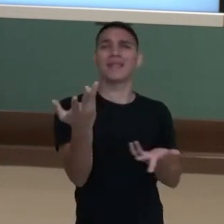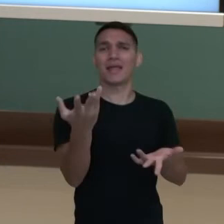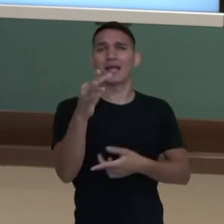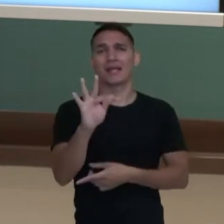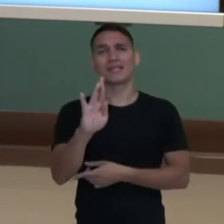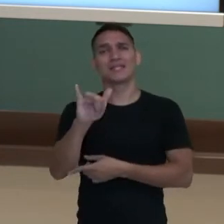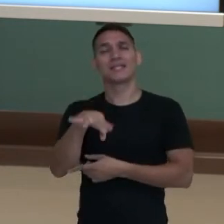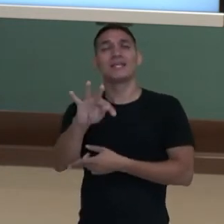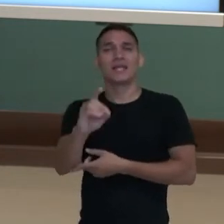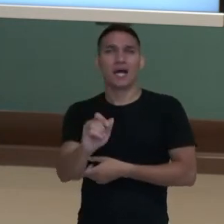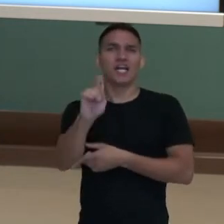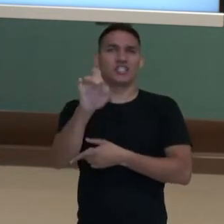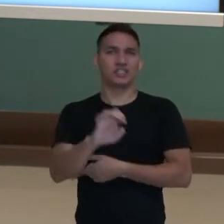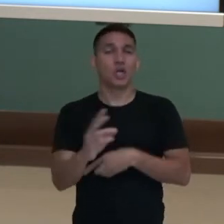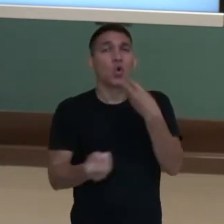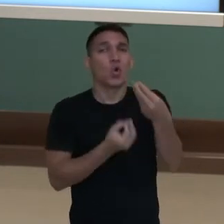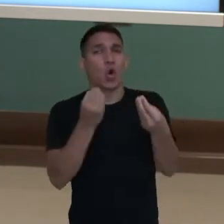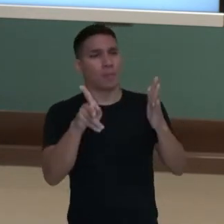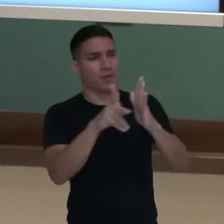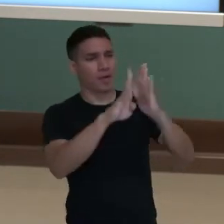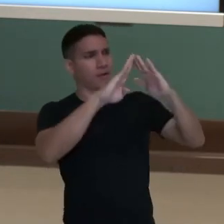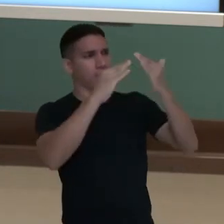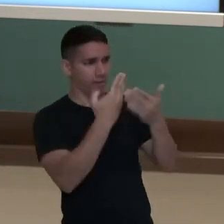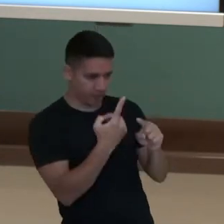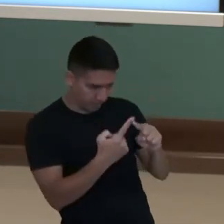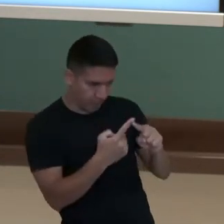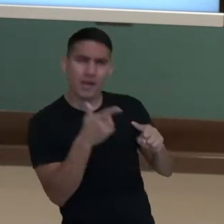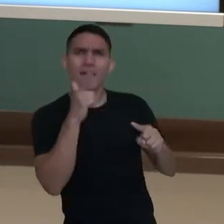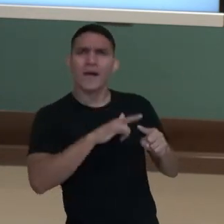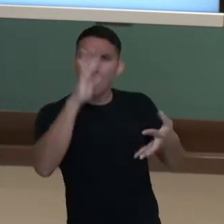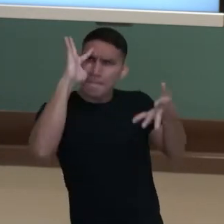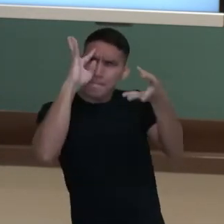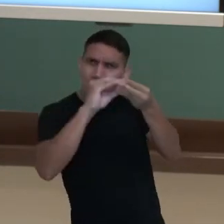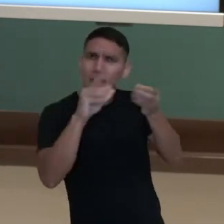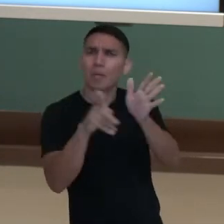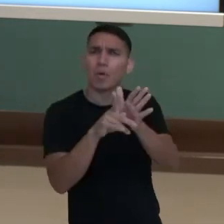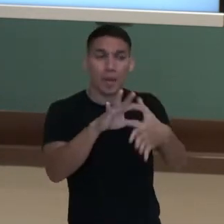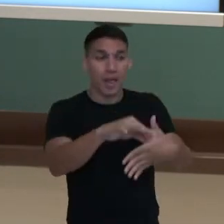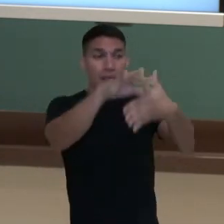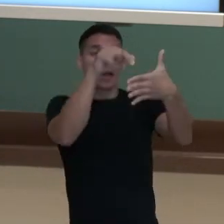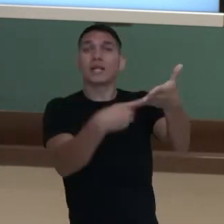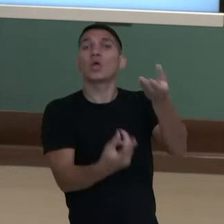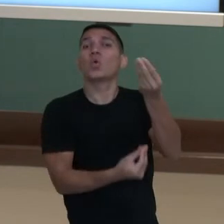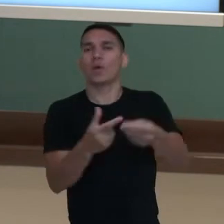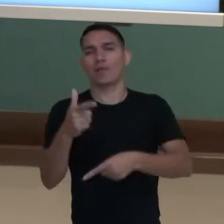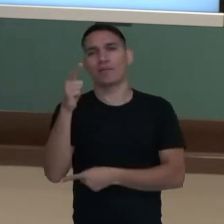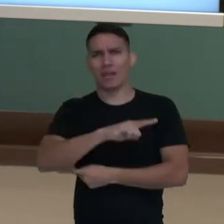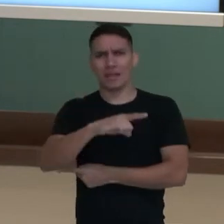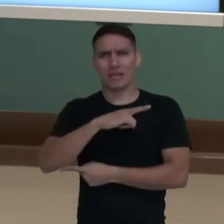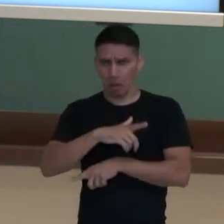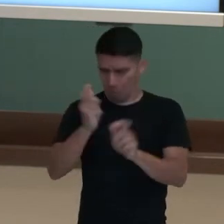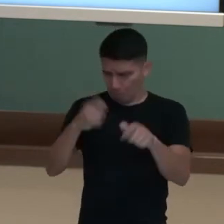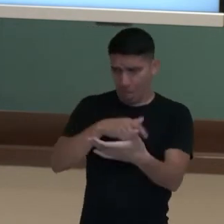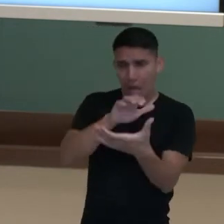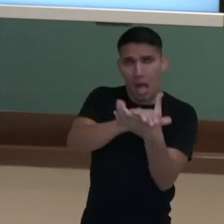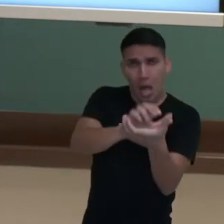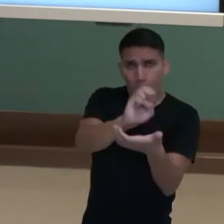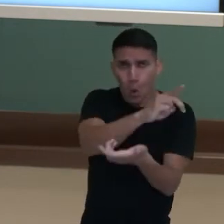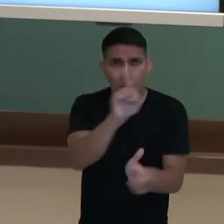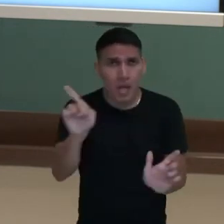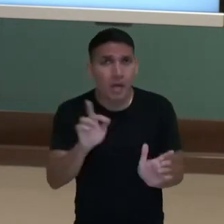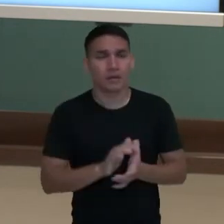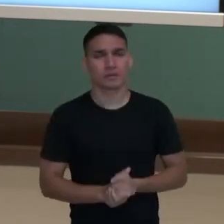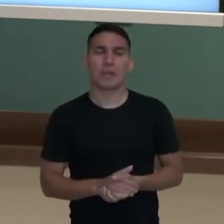igreja vai pensar nos sacerdotes? Houve o entendimento de que eles podem casar ou não, né?